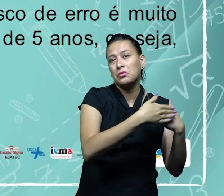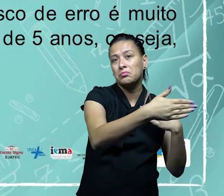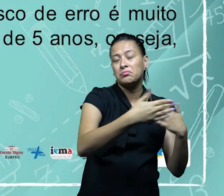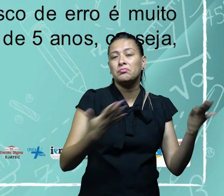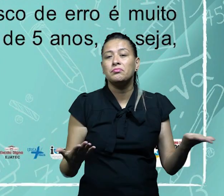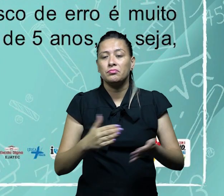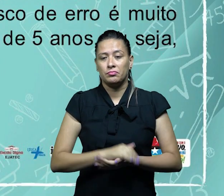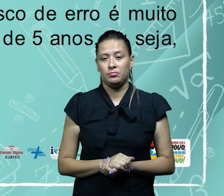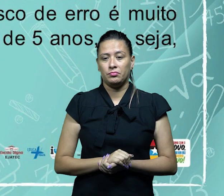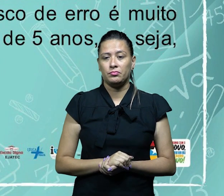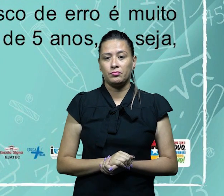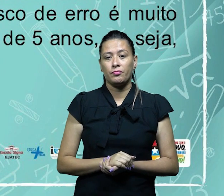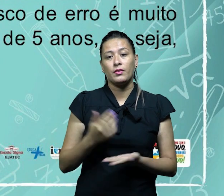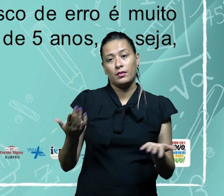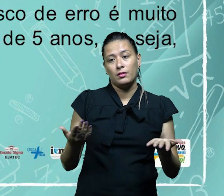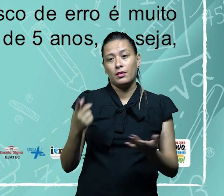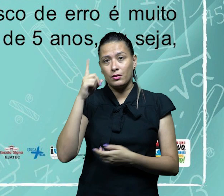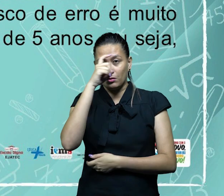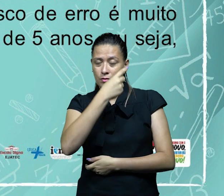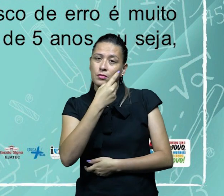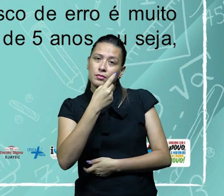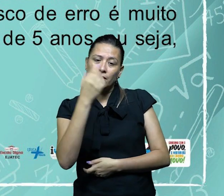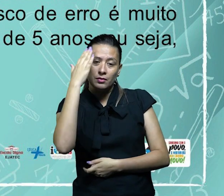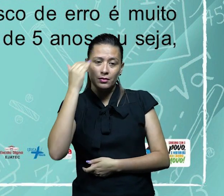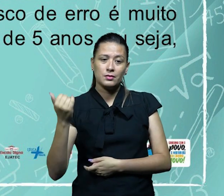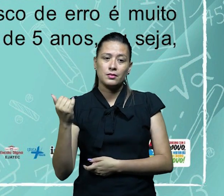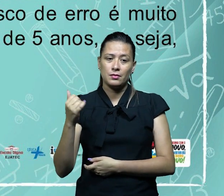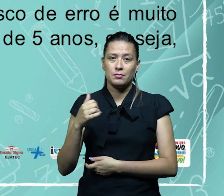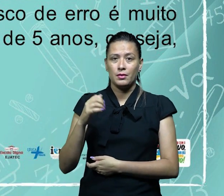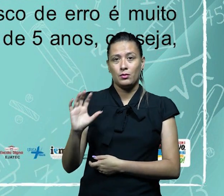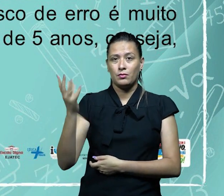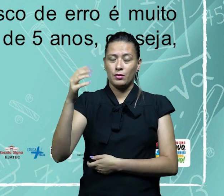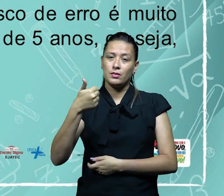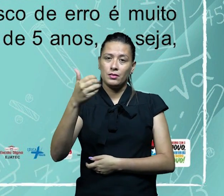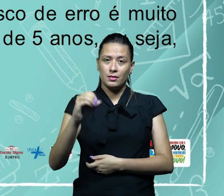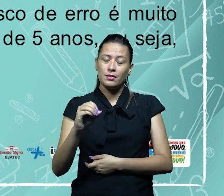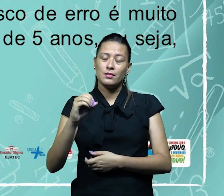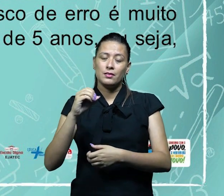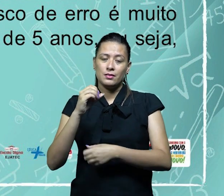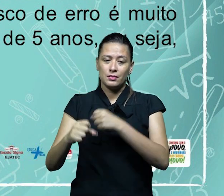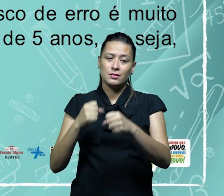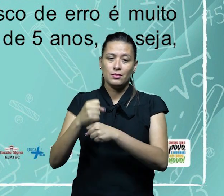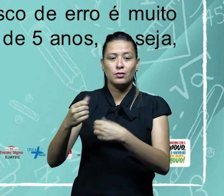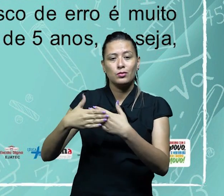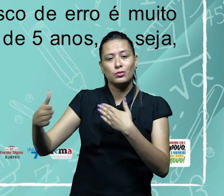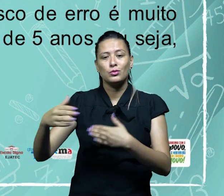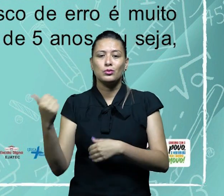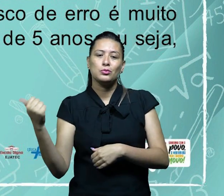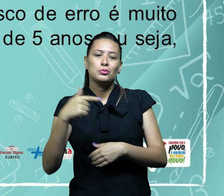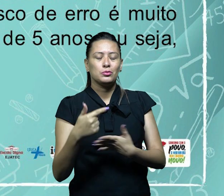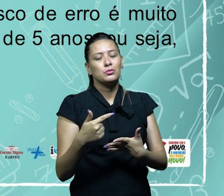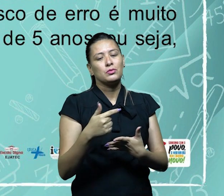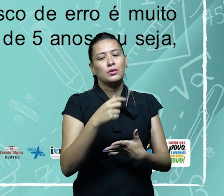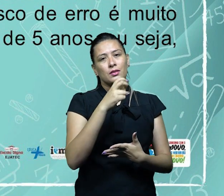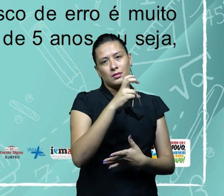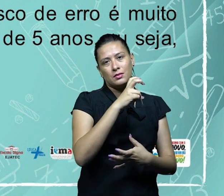próxima. Então, olha, o risco de erro é muito maior. Por isso, na situação da Júlia, nós vamos só considerar um período de 15 anos, ou seja, nós